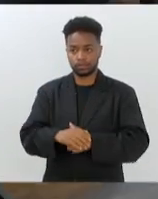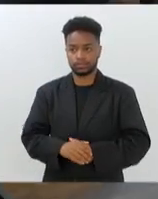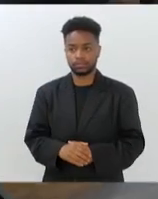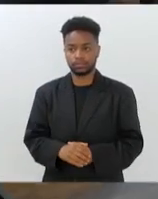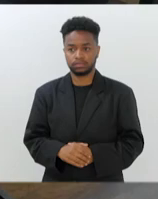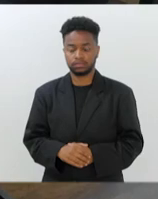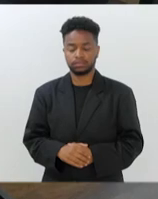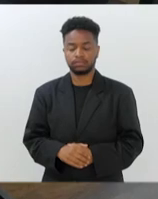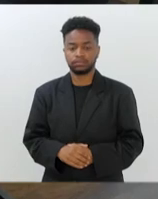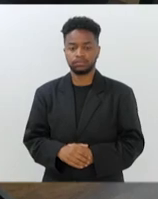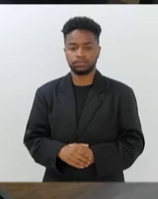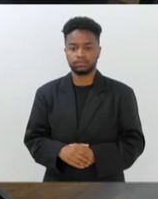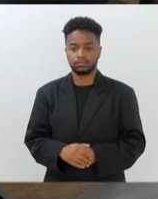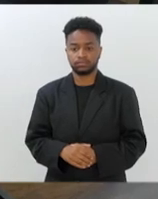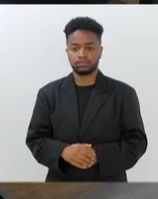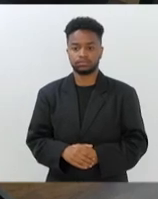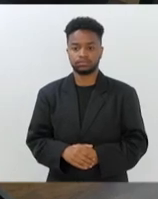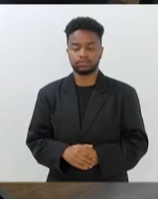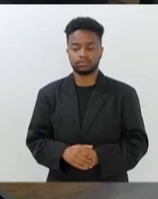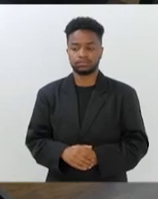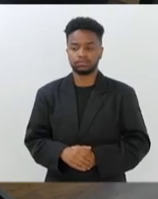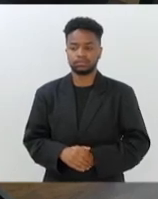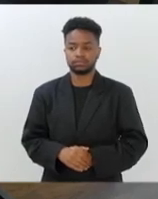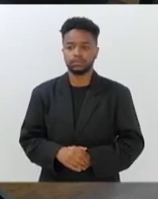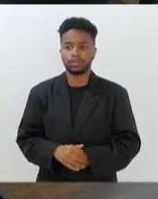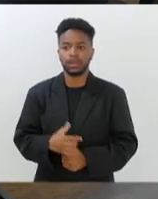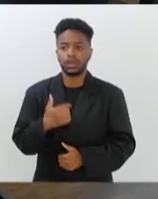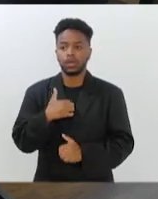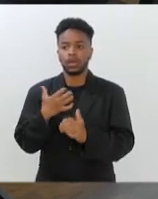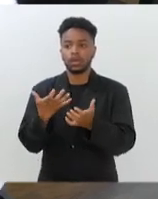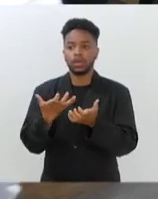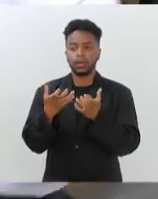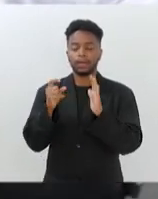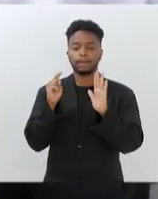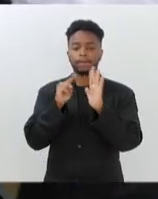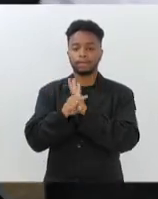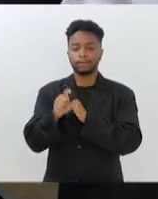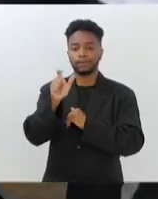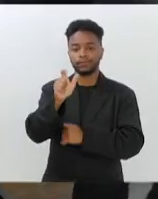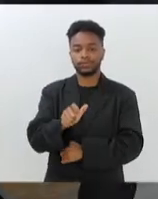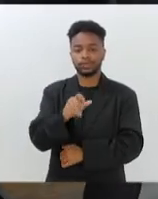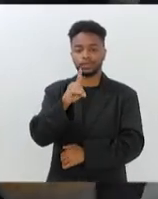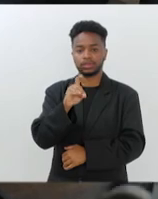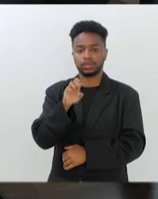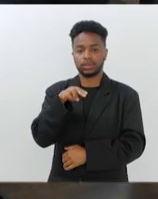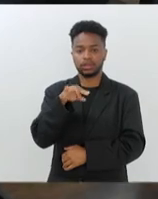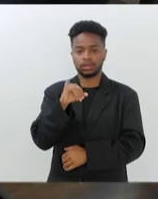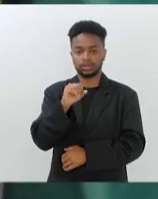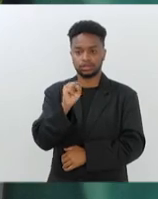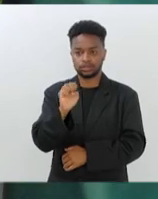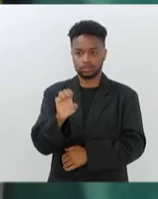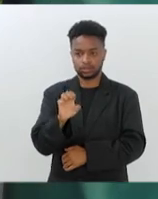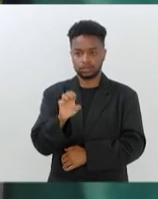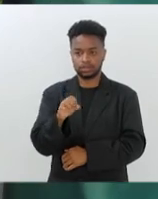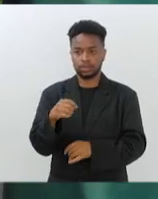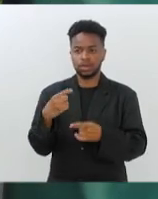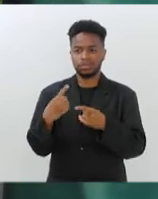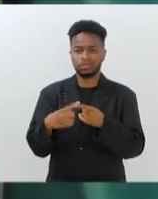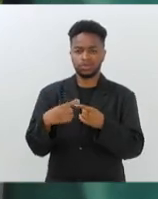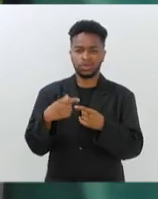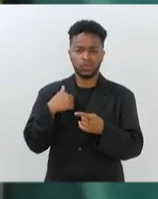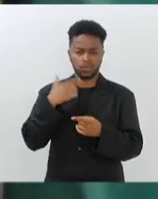diretoria Presidente eu queria fazer uma pergunta pra senhora Denise até agora que eu escutei é